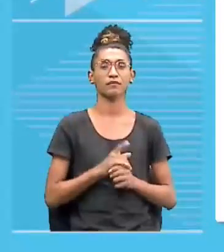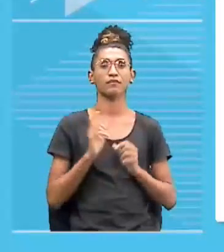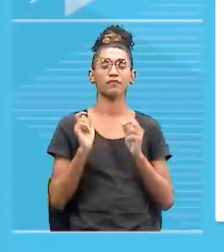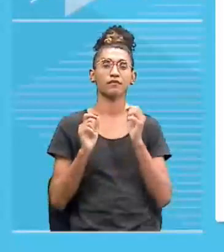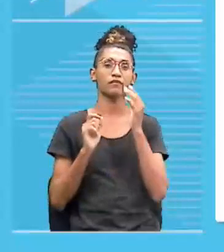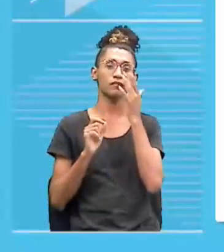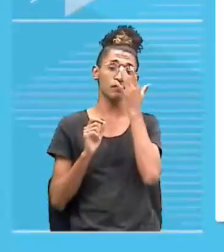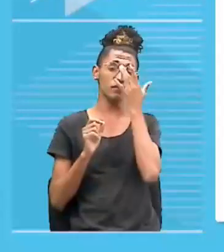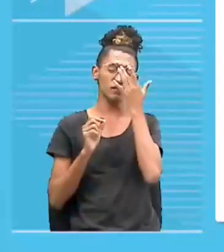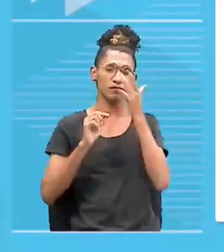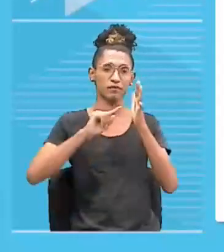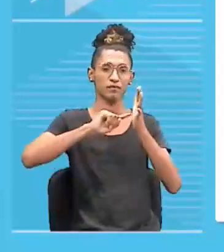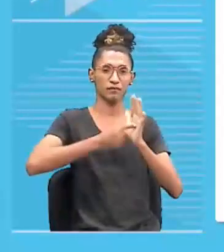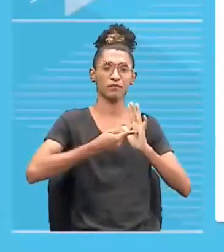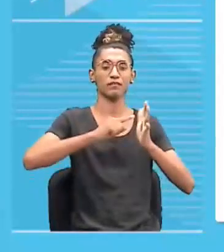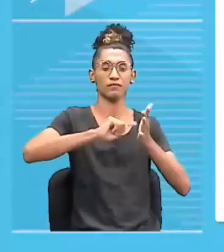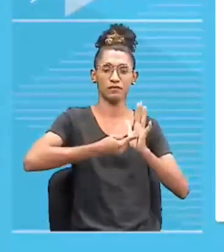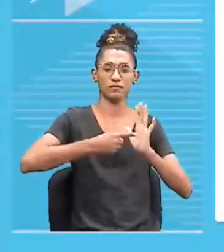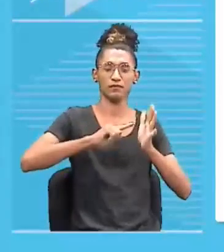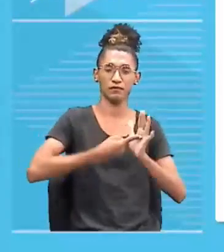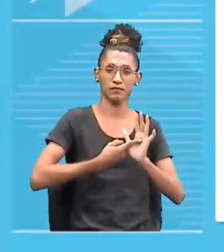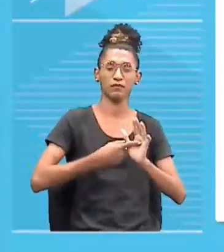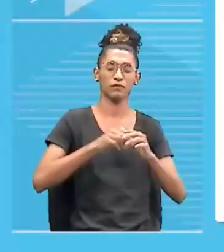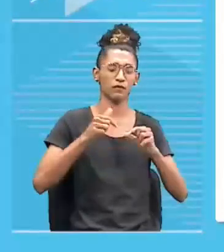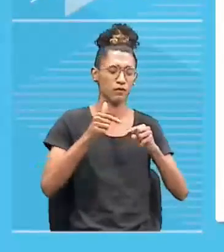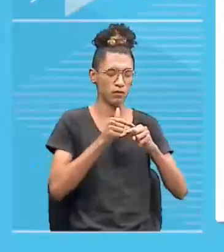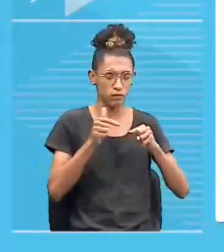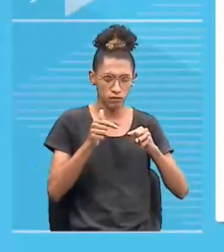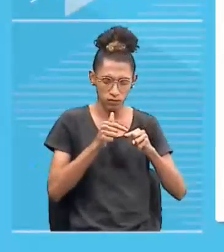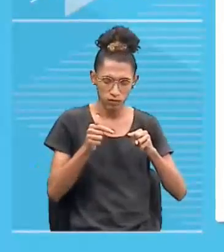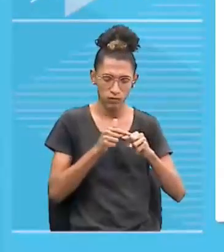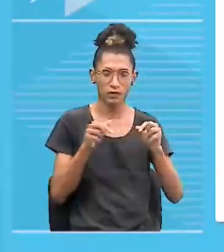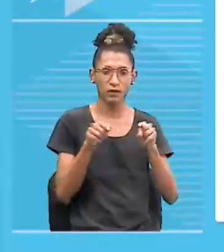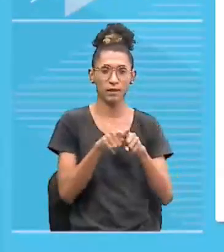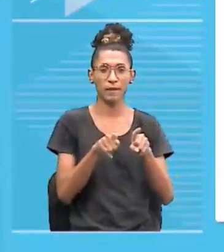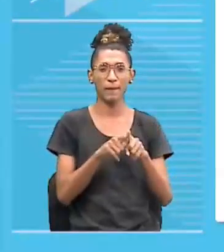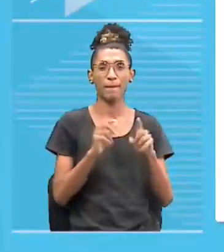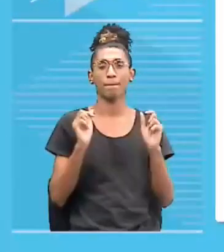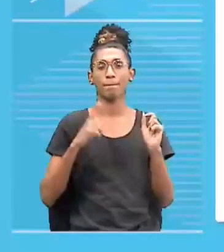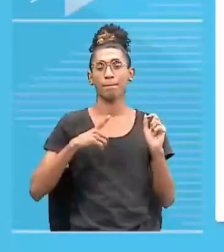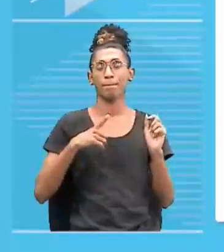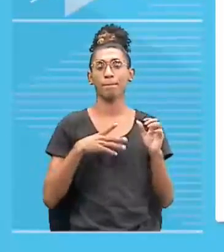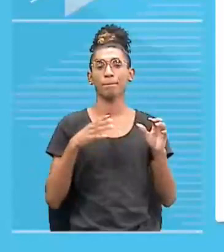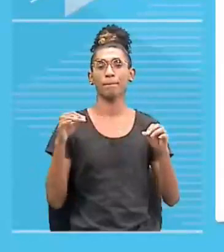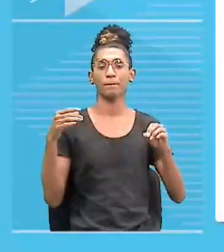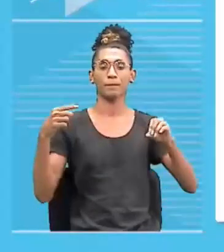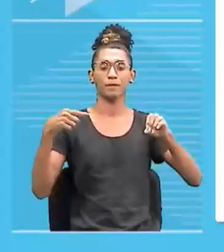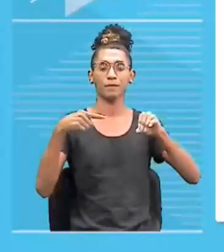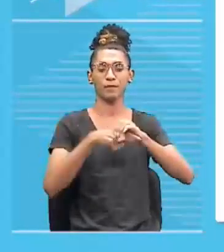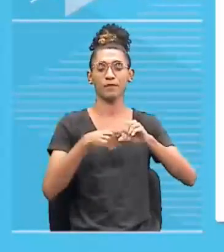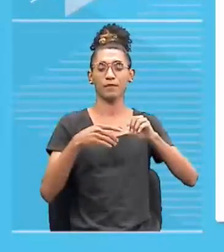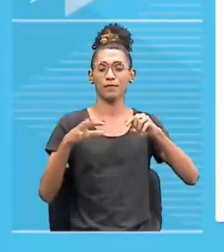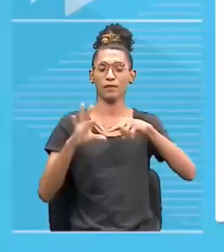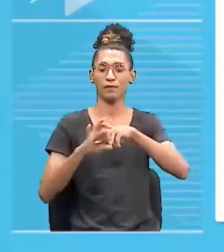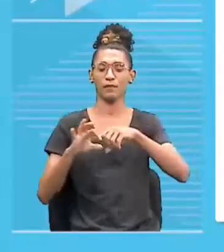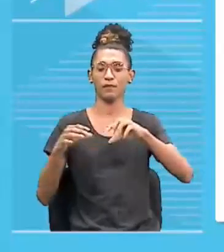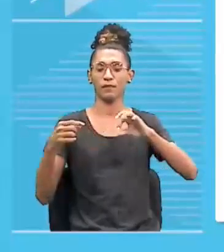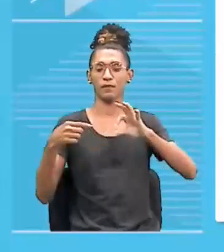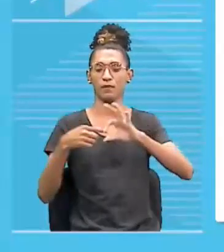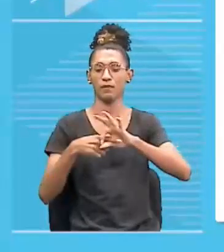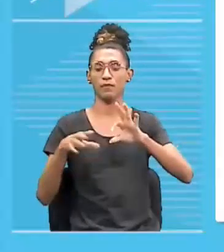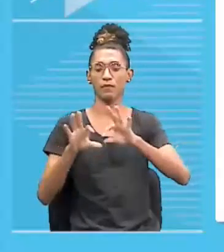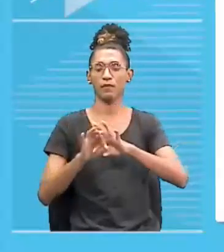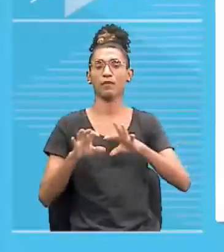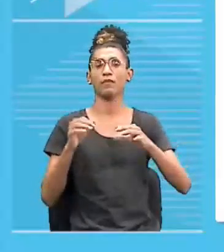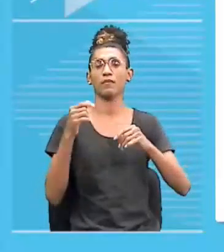colocam parafusos, que soldam, que encaixam as peças. Eles